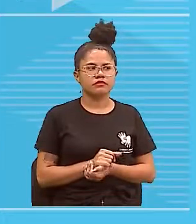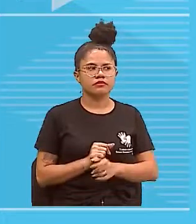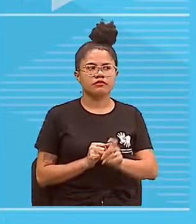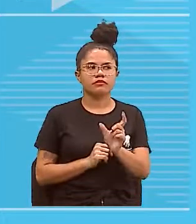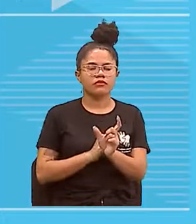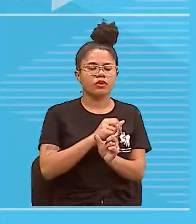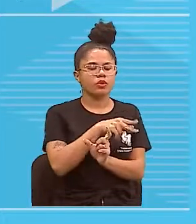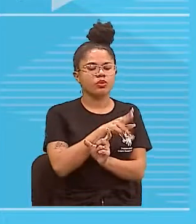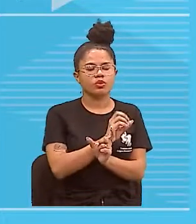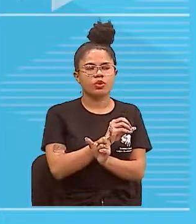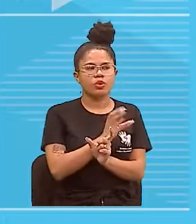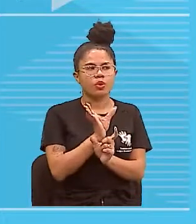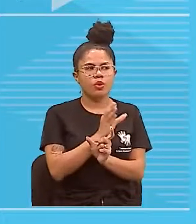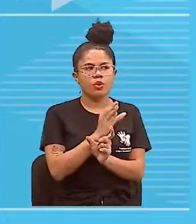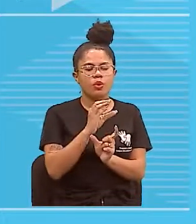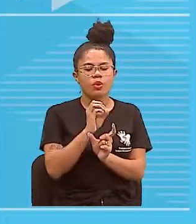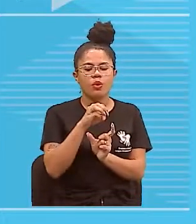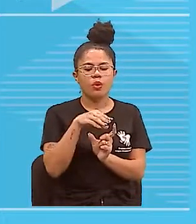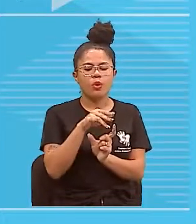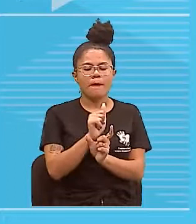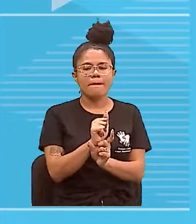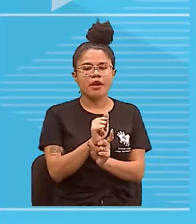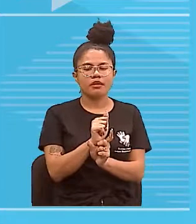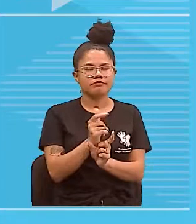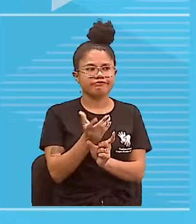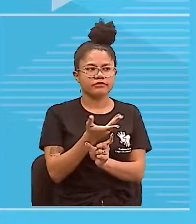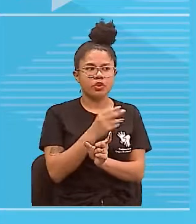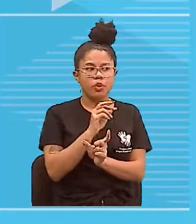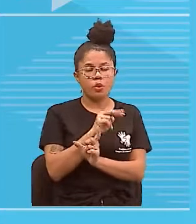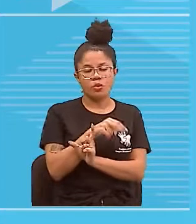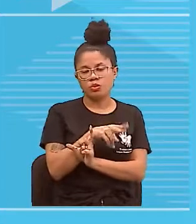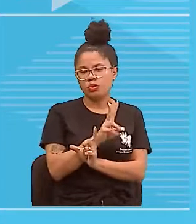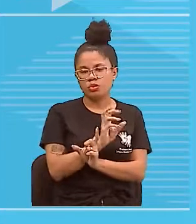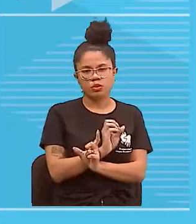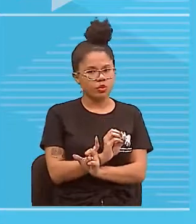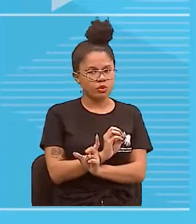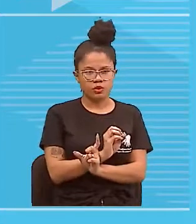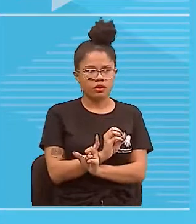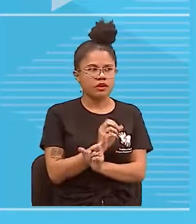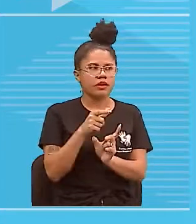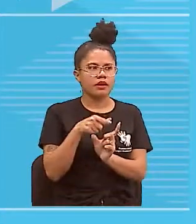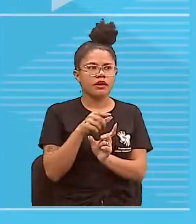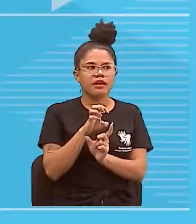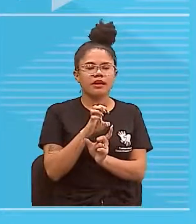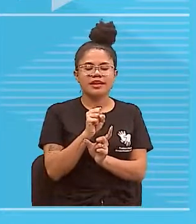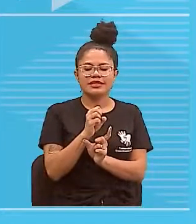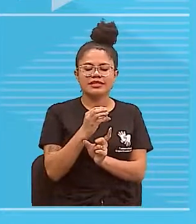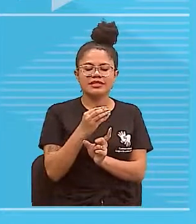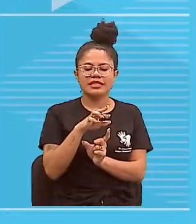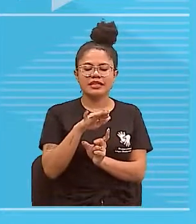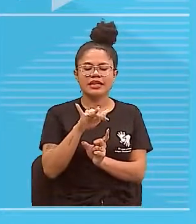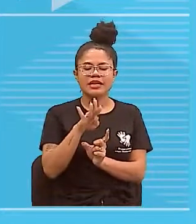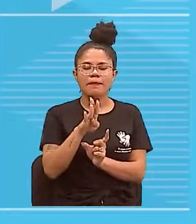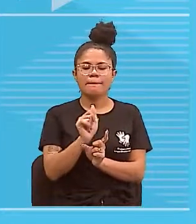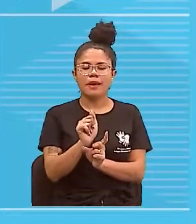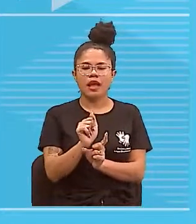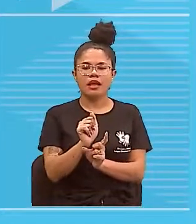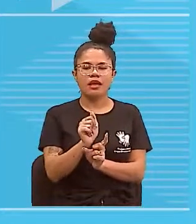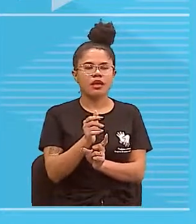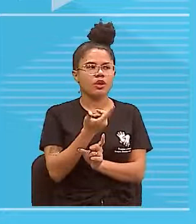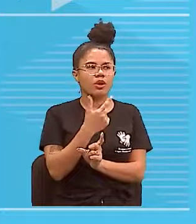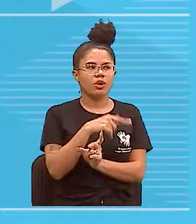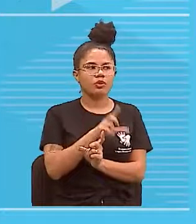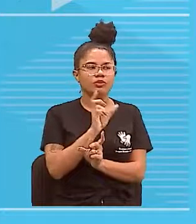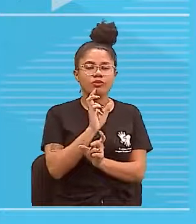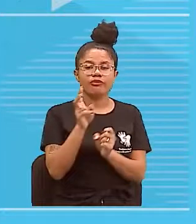coma esta comida não escreva na carta E se fosse nos outros não